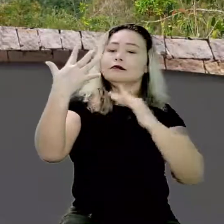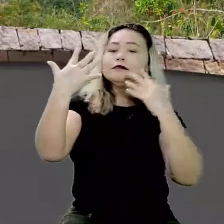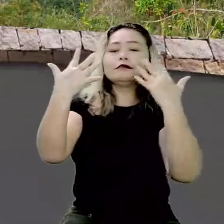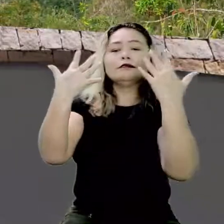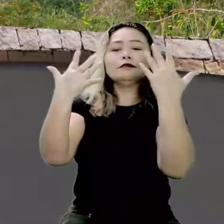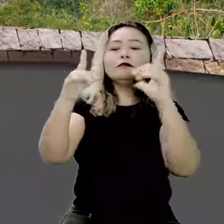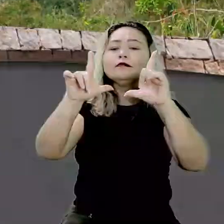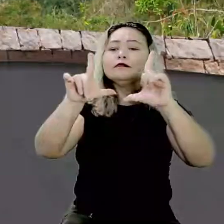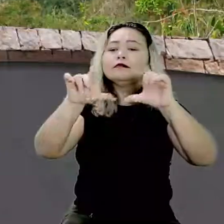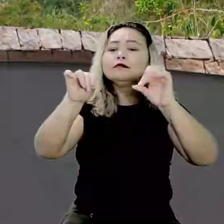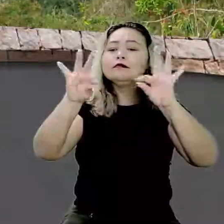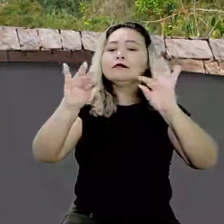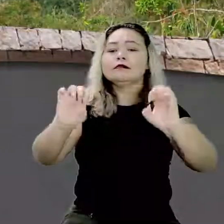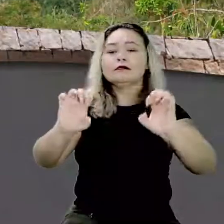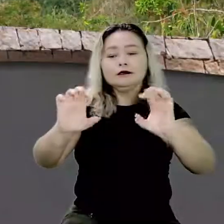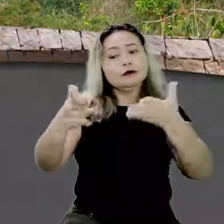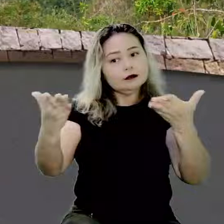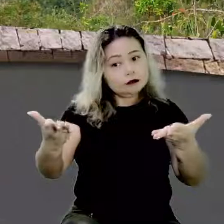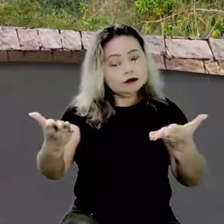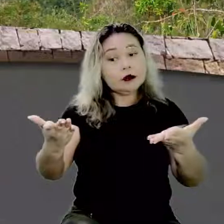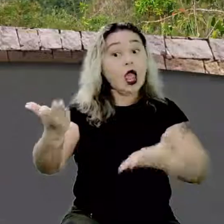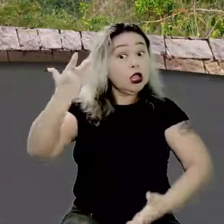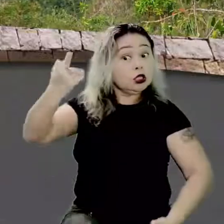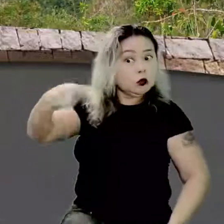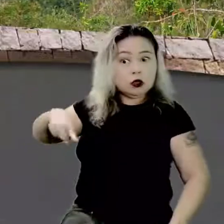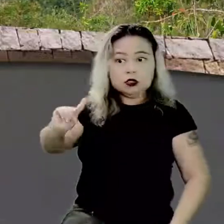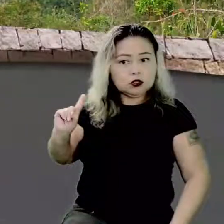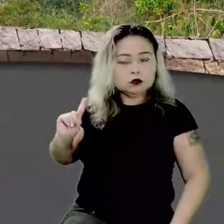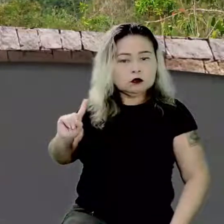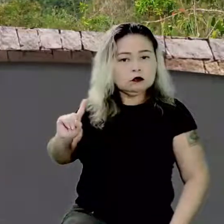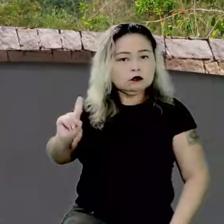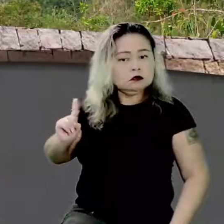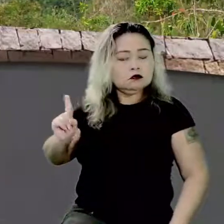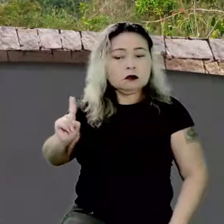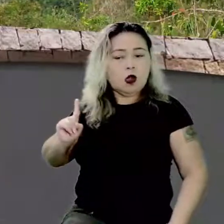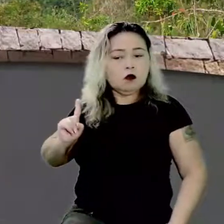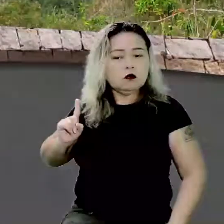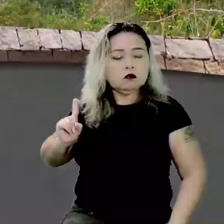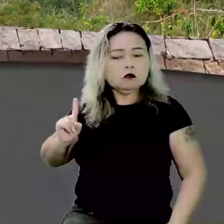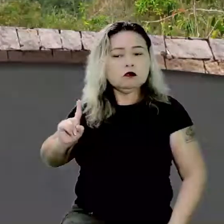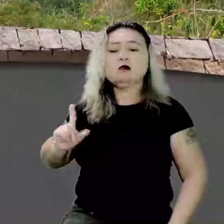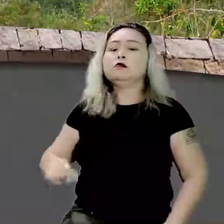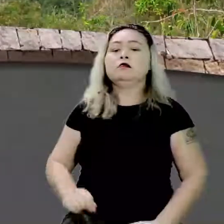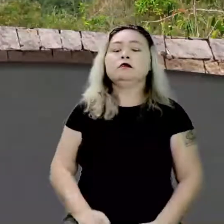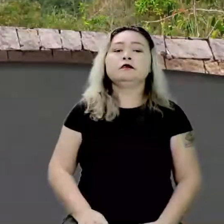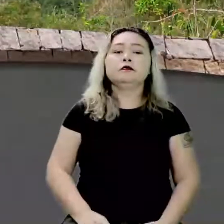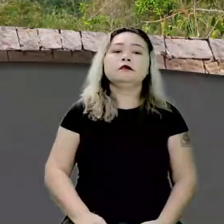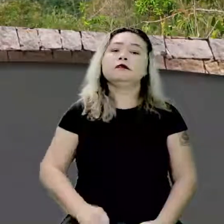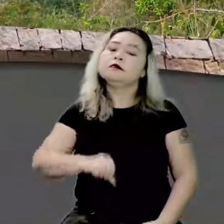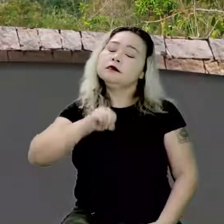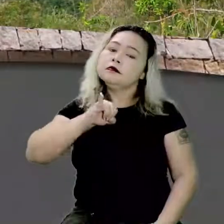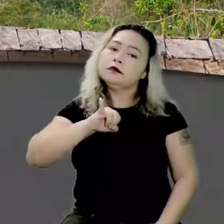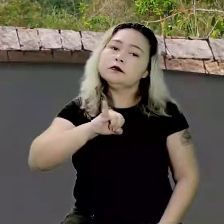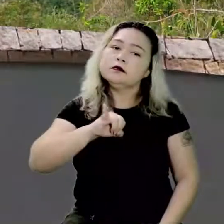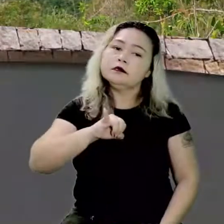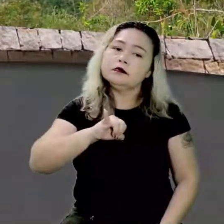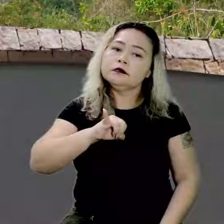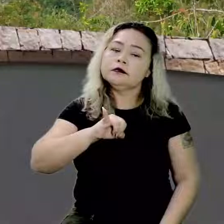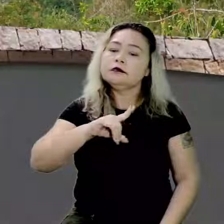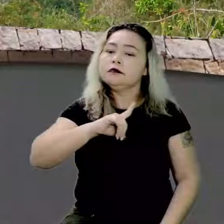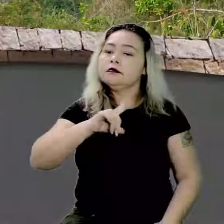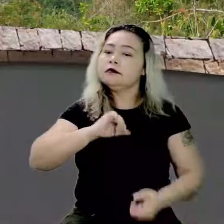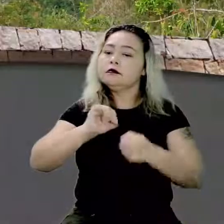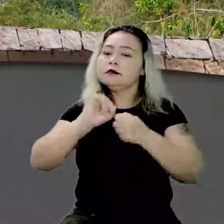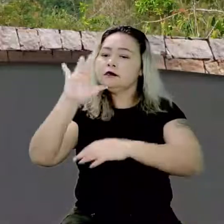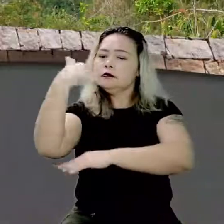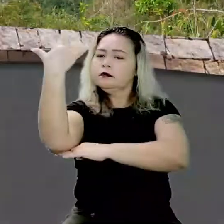lote, daquele agricultor atualmente. Mas não, antigamente era um critério mesmo. Se você, a primeira coisa que você tem que fazer é